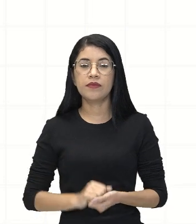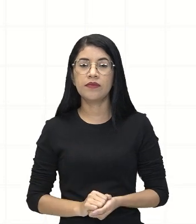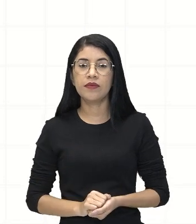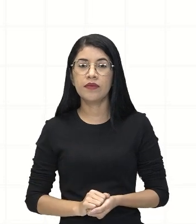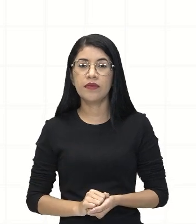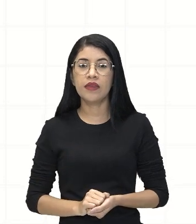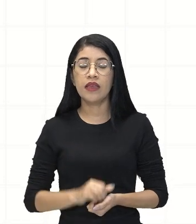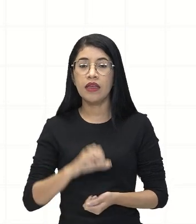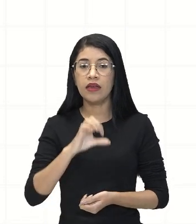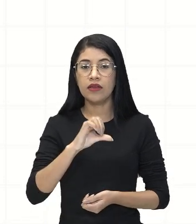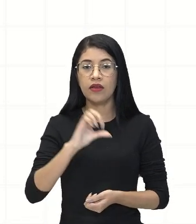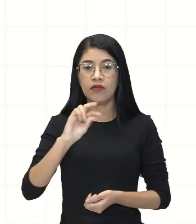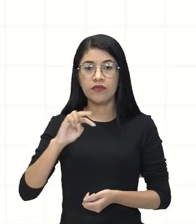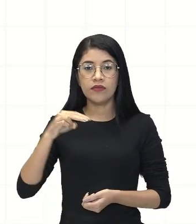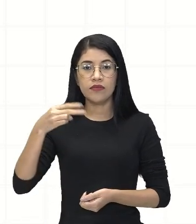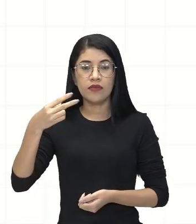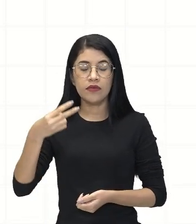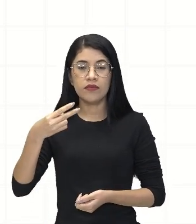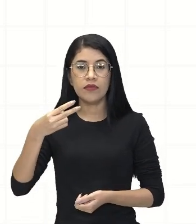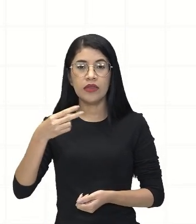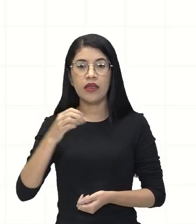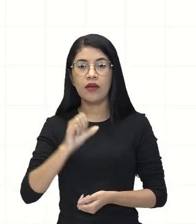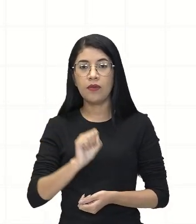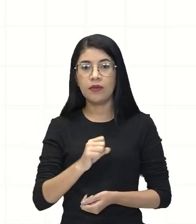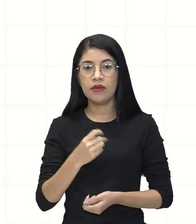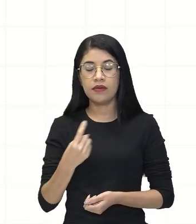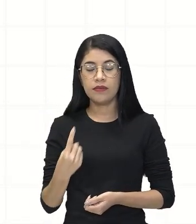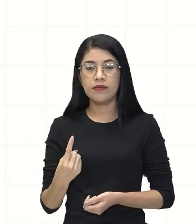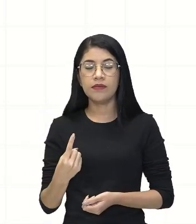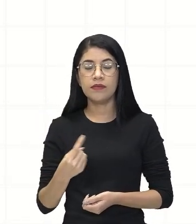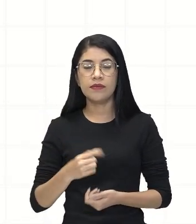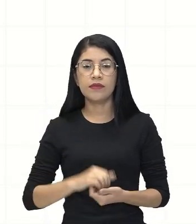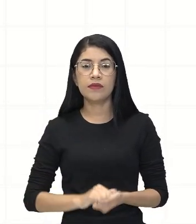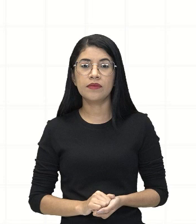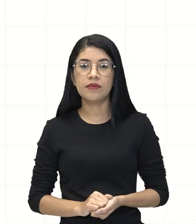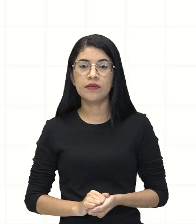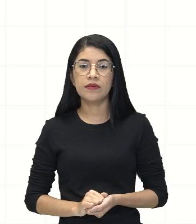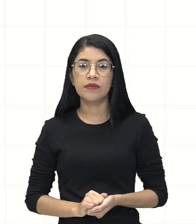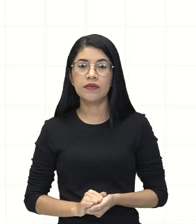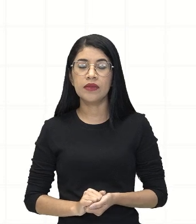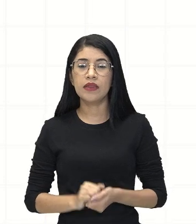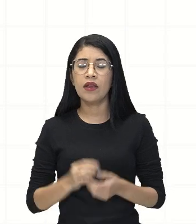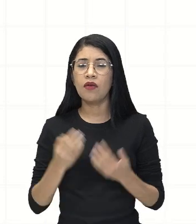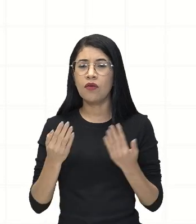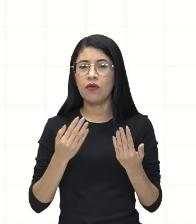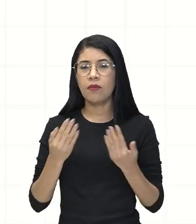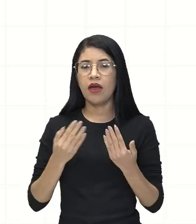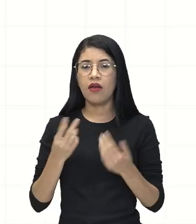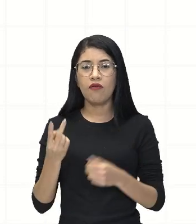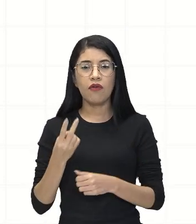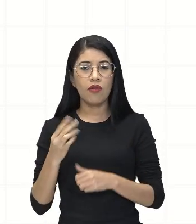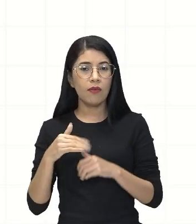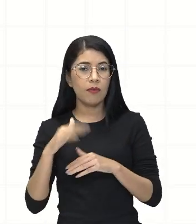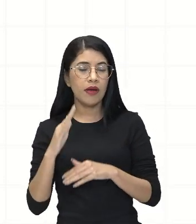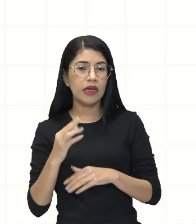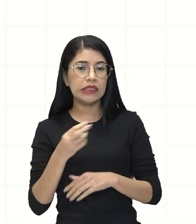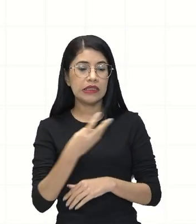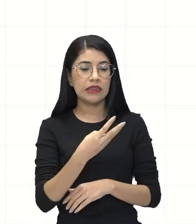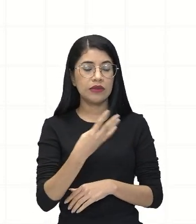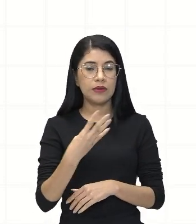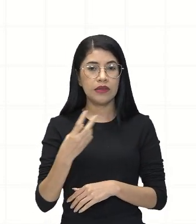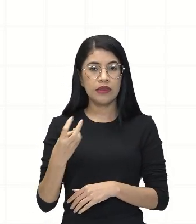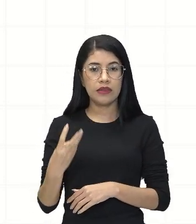43. E 9 ao quadrado? 81. Beleza? Quem é maior? 343